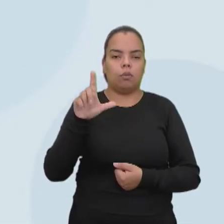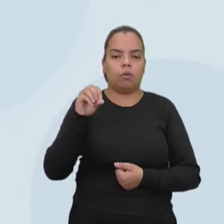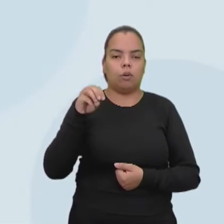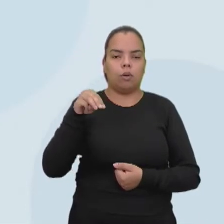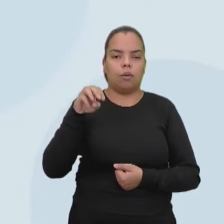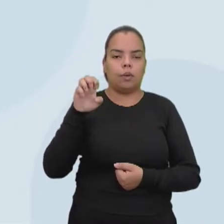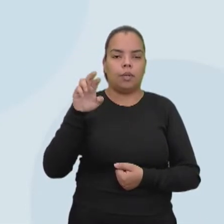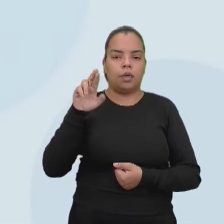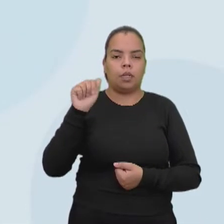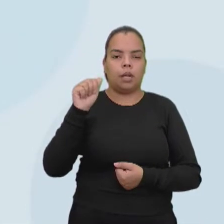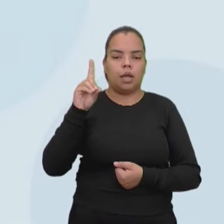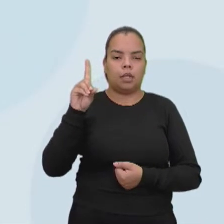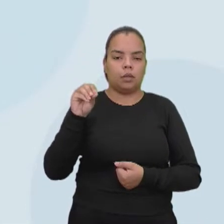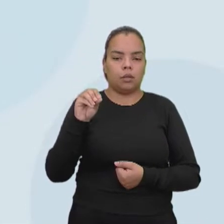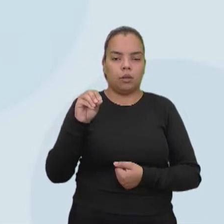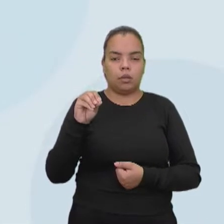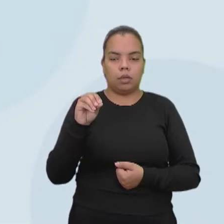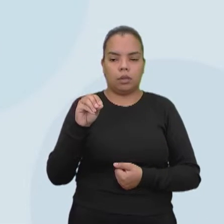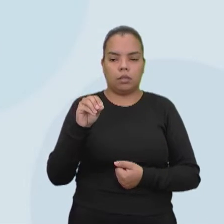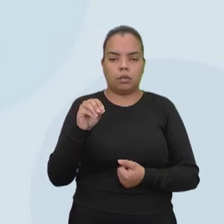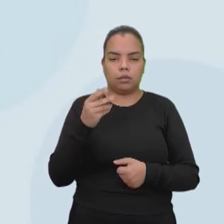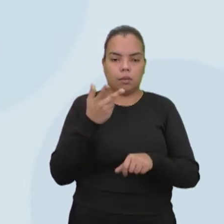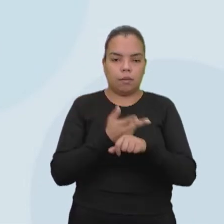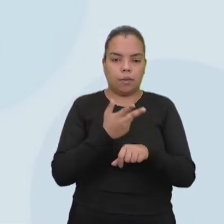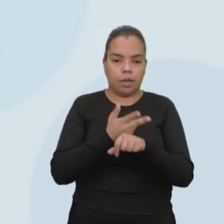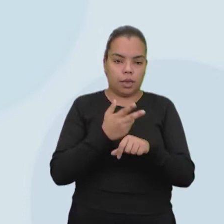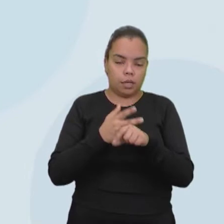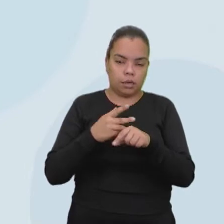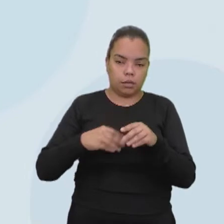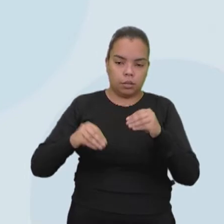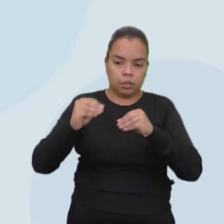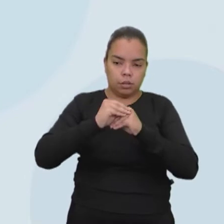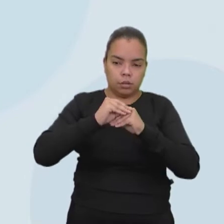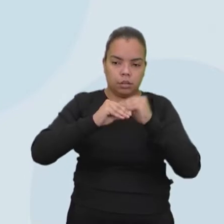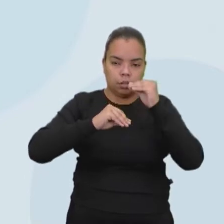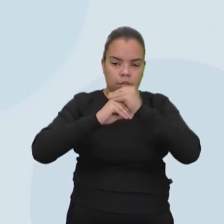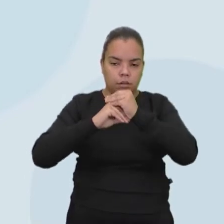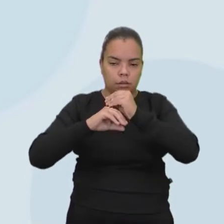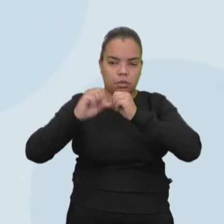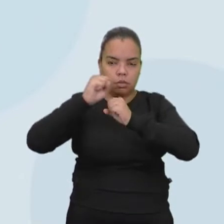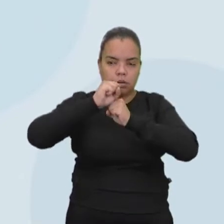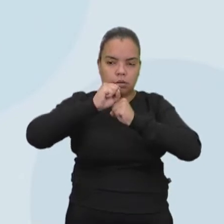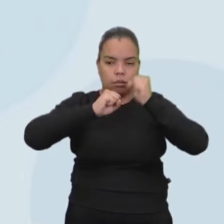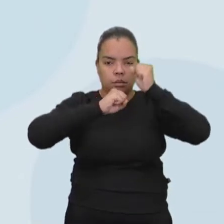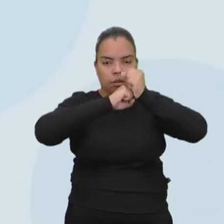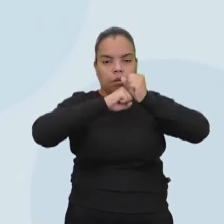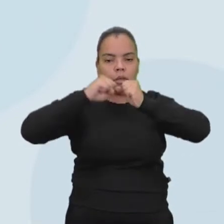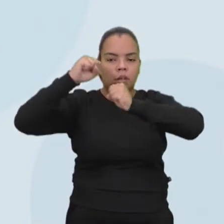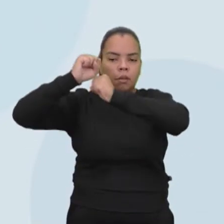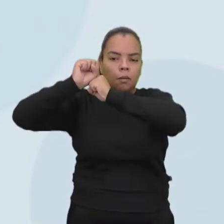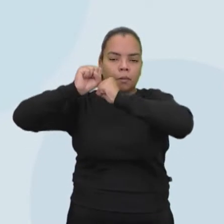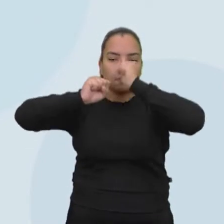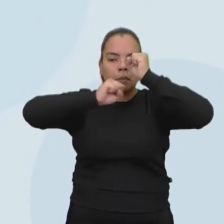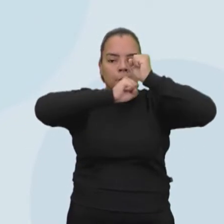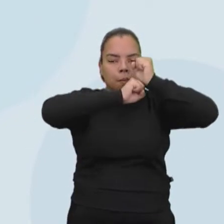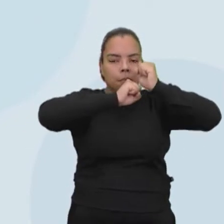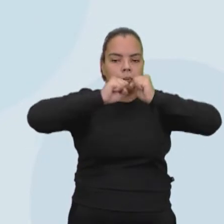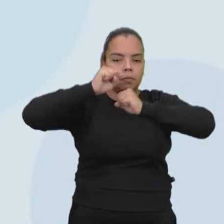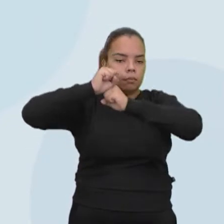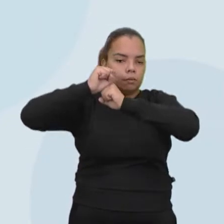lá que são rochas sedimentares detríticas, né, que as detríticas também são chamadas de clásticas, e elas